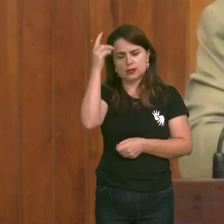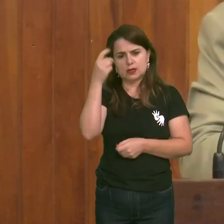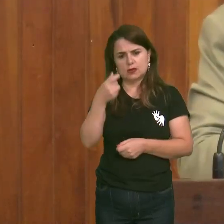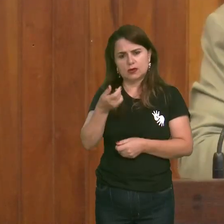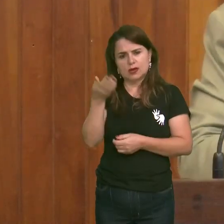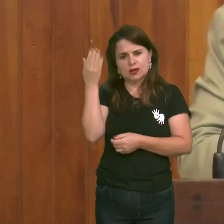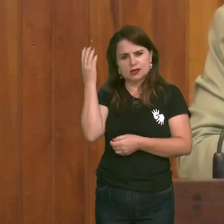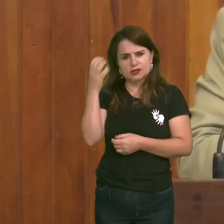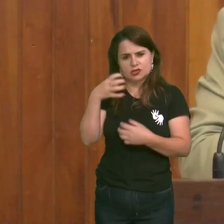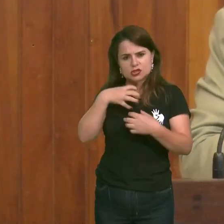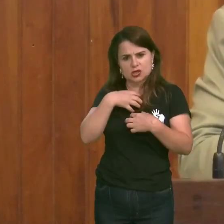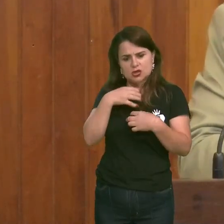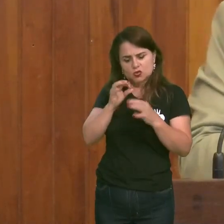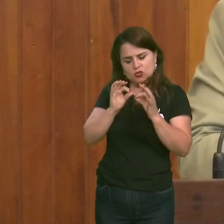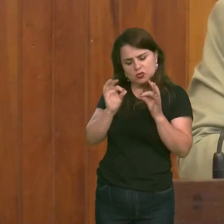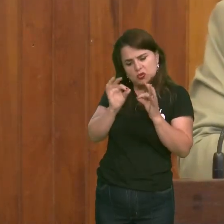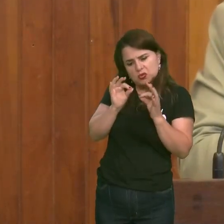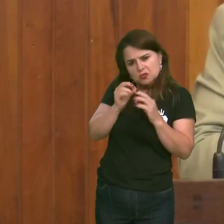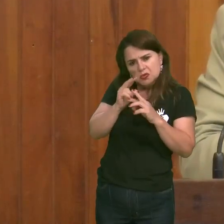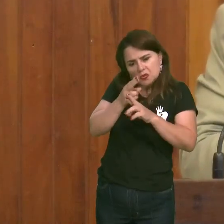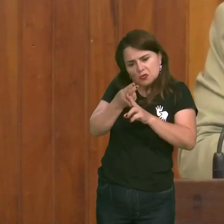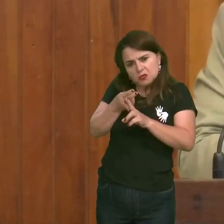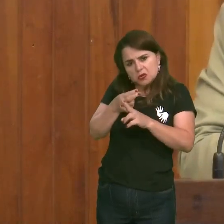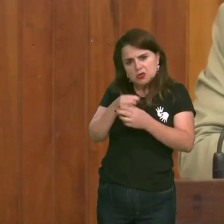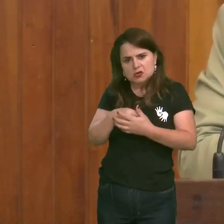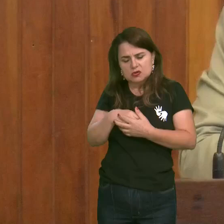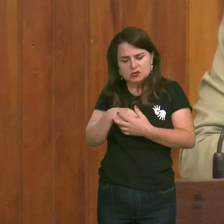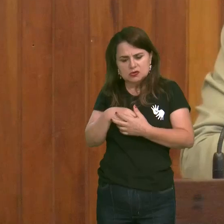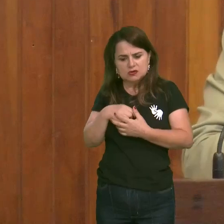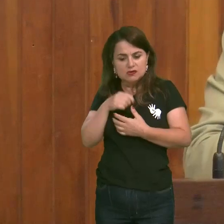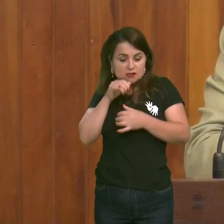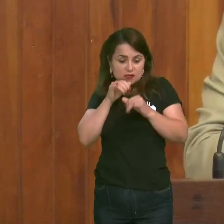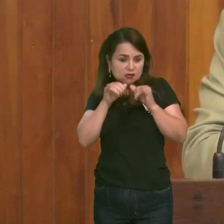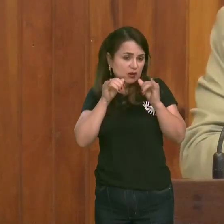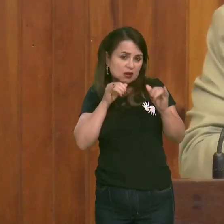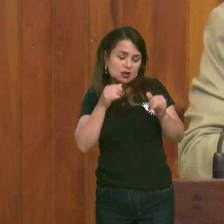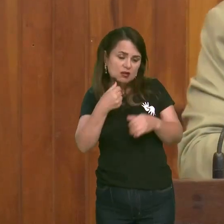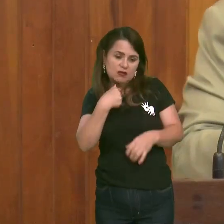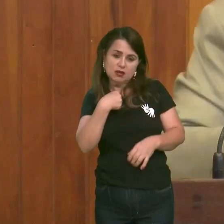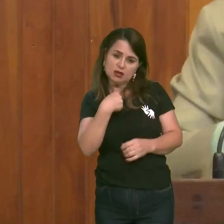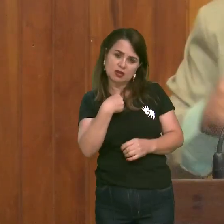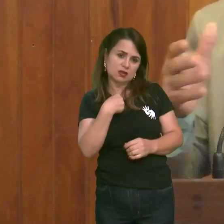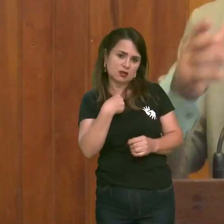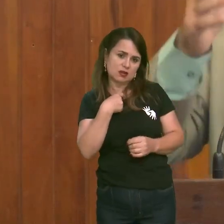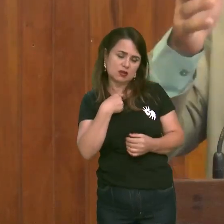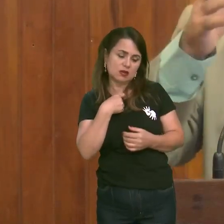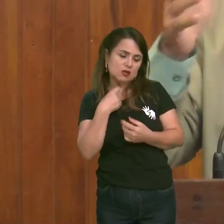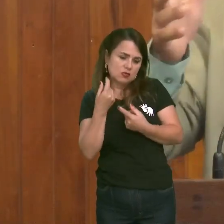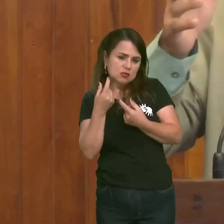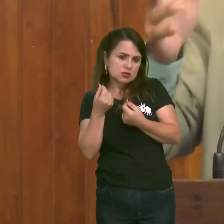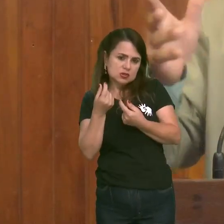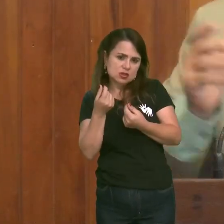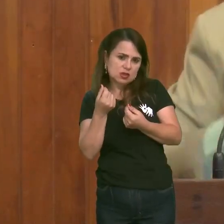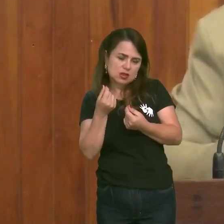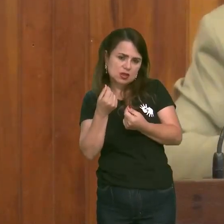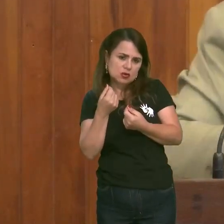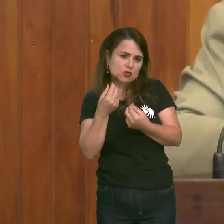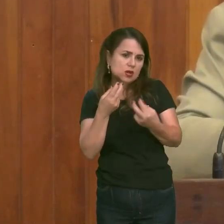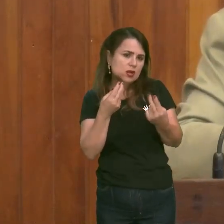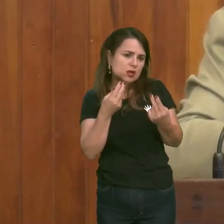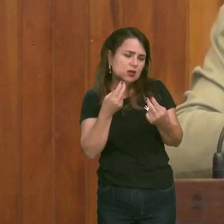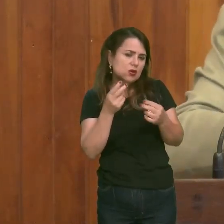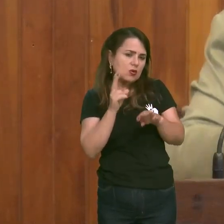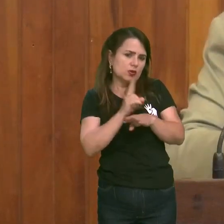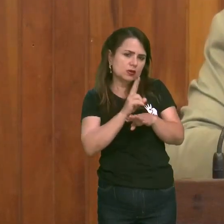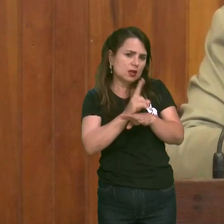né a gente não conhecia enfim ah porque nós vamos aplicar a receita da dona de casa